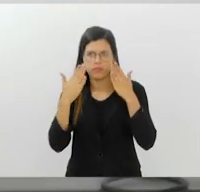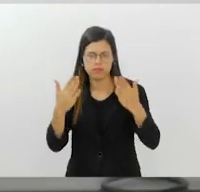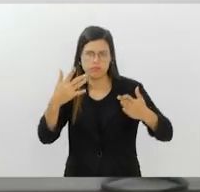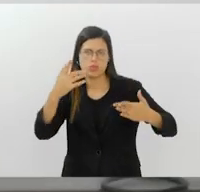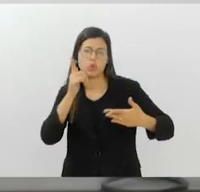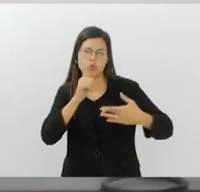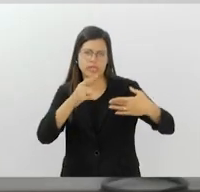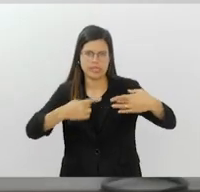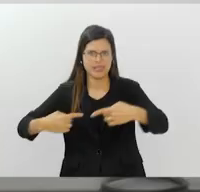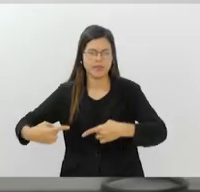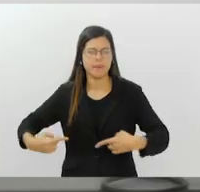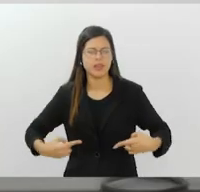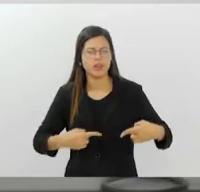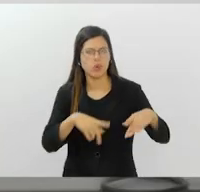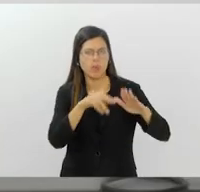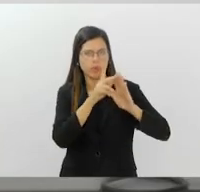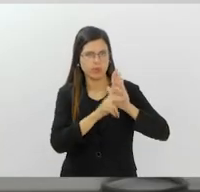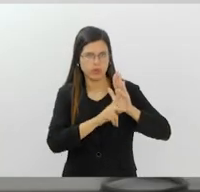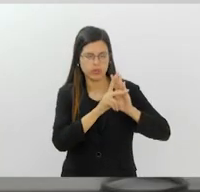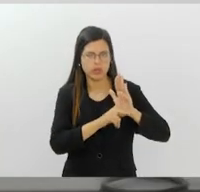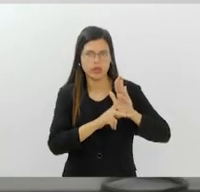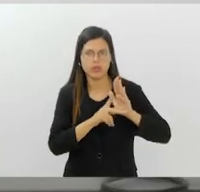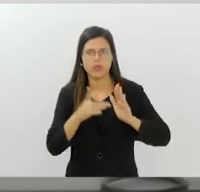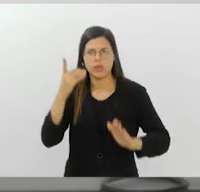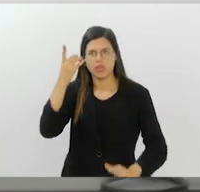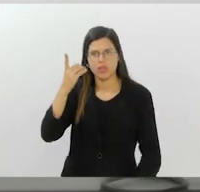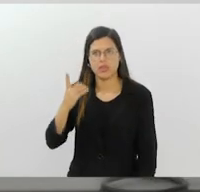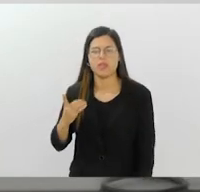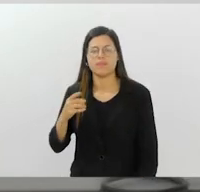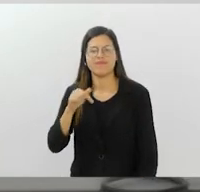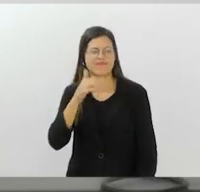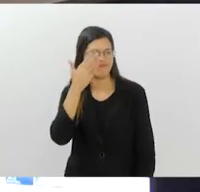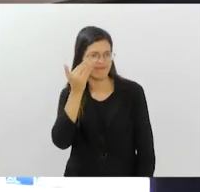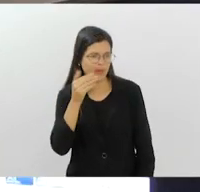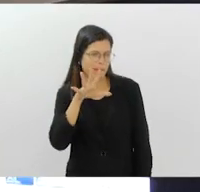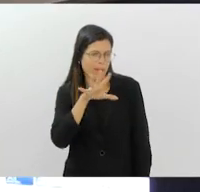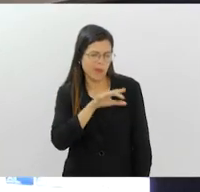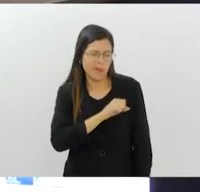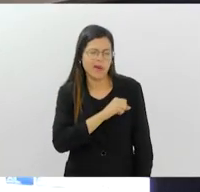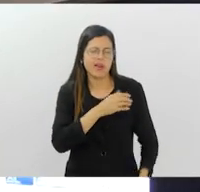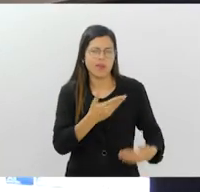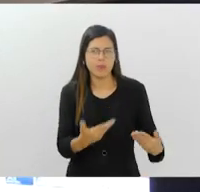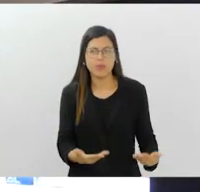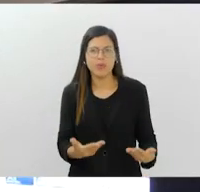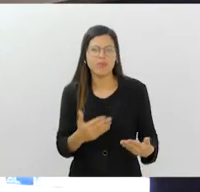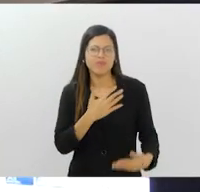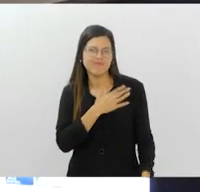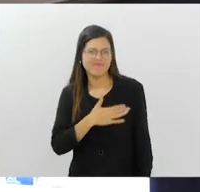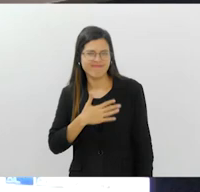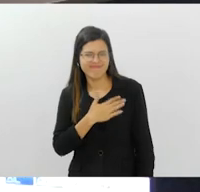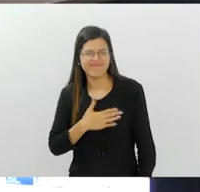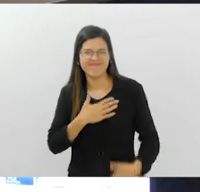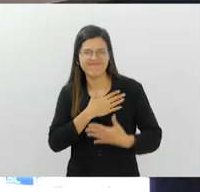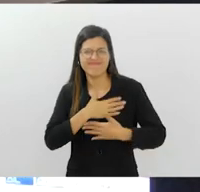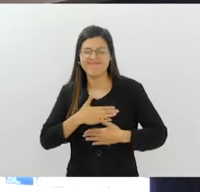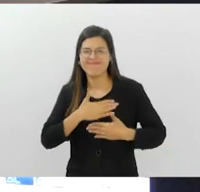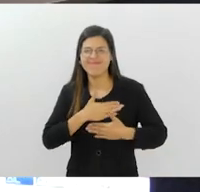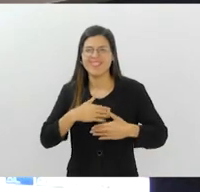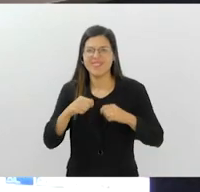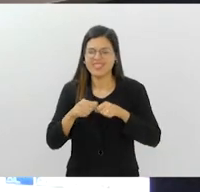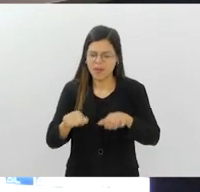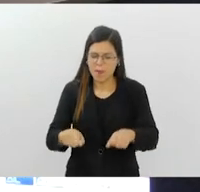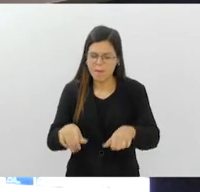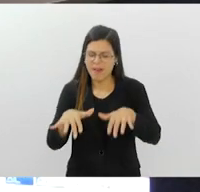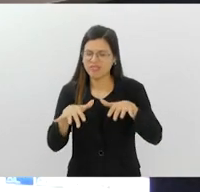debater depois o projeto Dani Monteiro você sabe como eu te adoro e como é um prazer fazer uma audiência junto